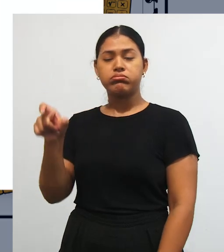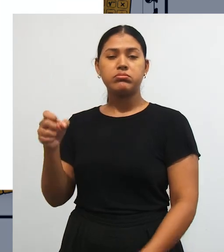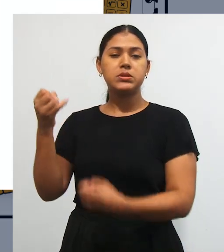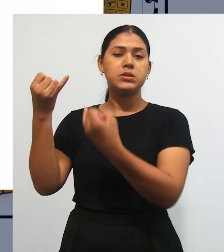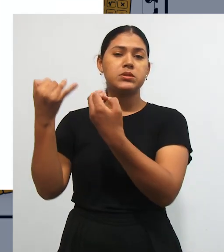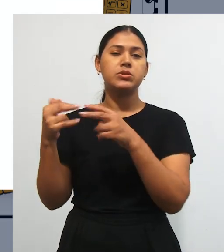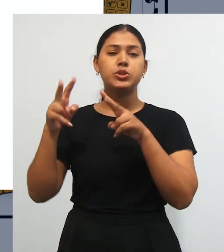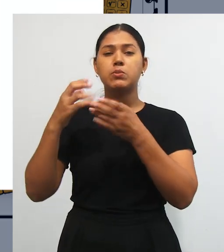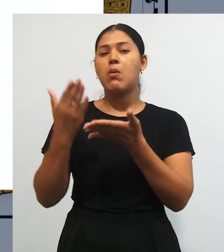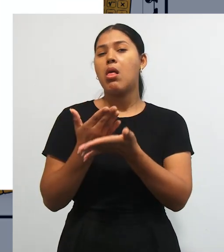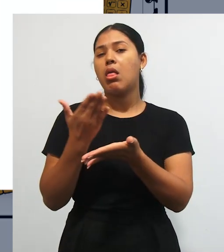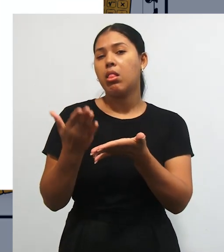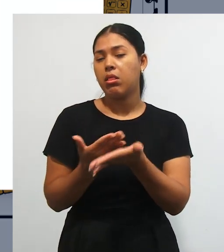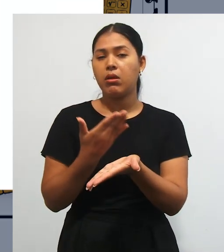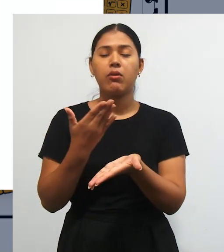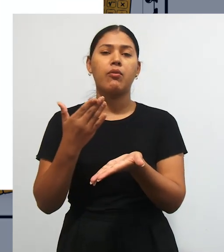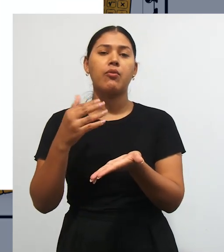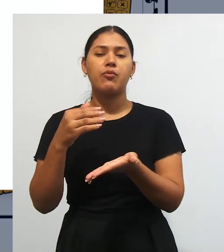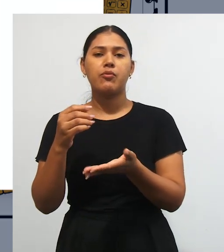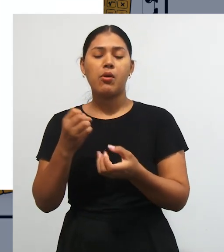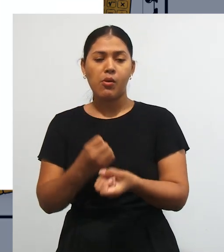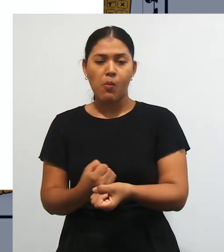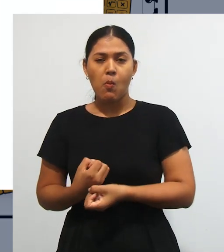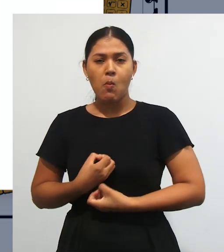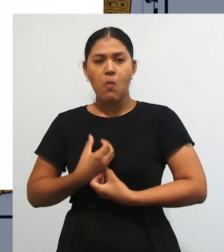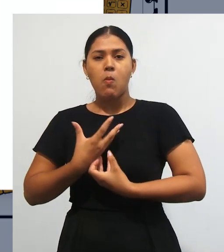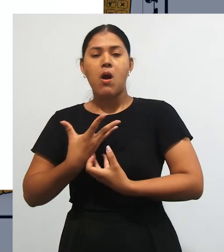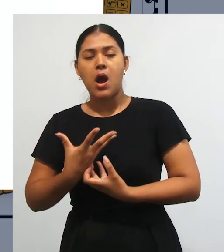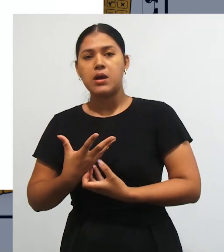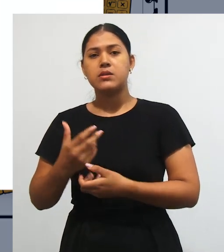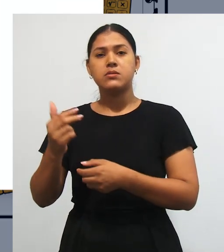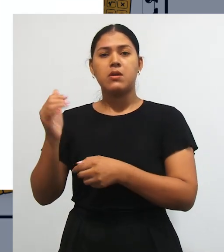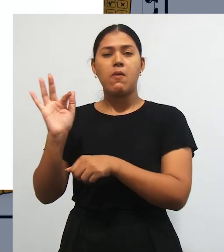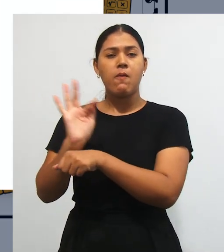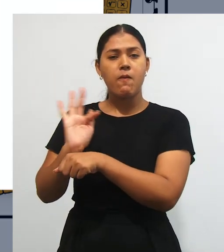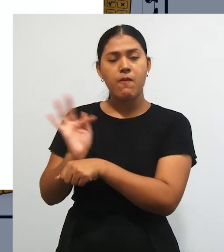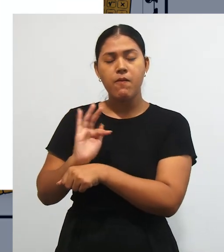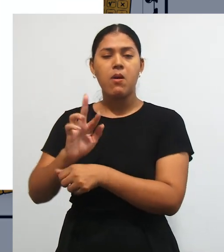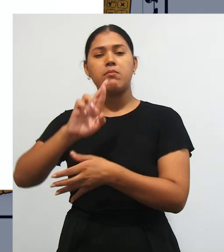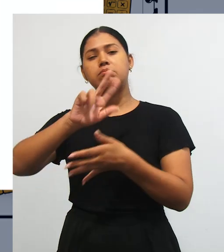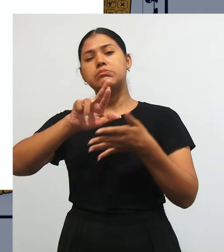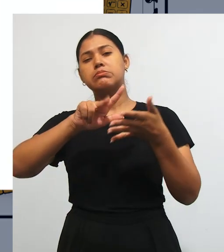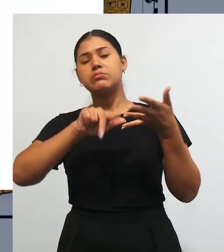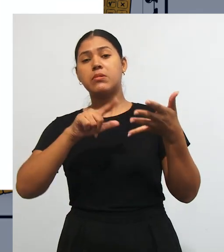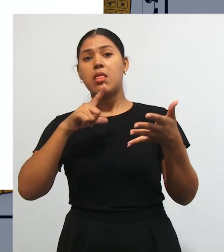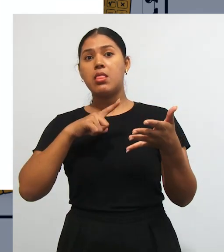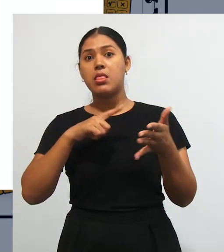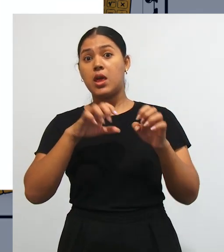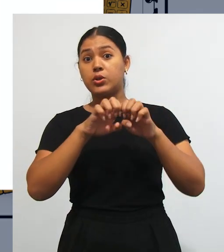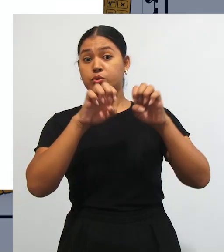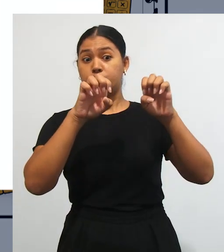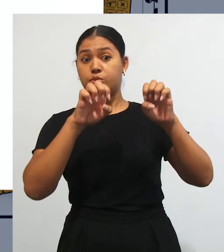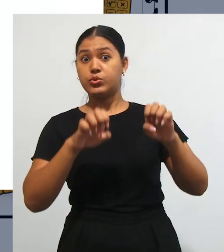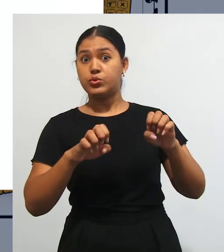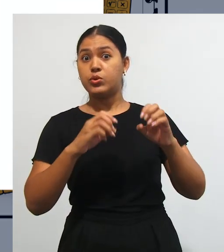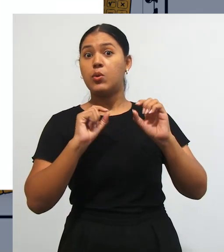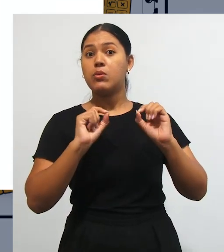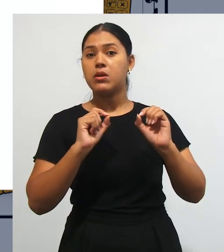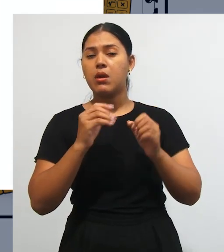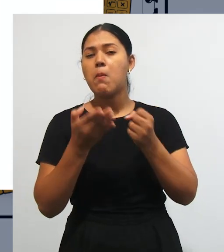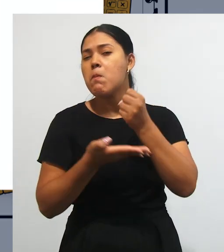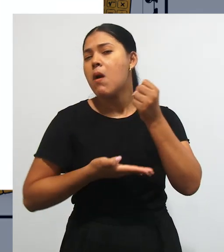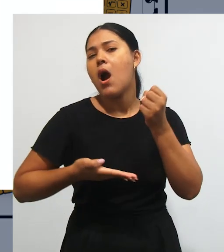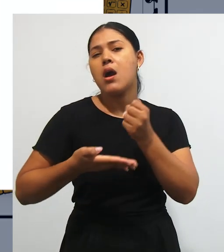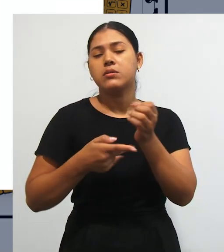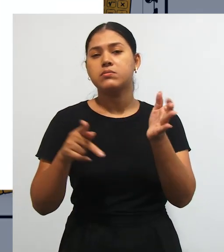dos livros, aí eu digo livros no sentido de romance, filmes, séries, ele tem uma estrutura base que é a jornada do